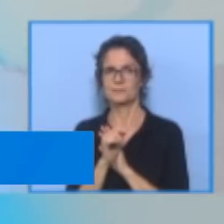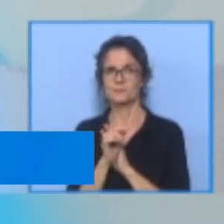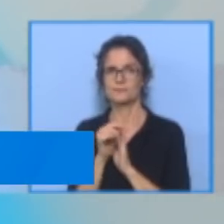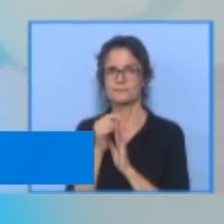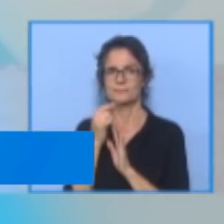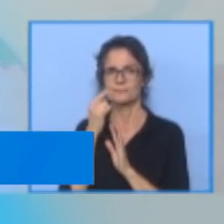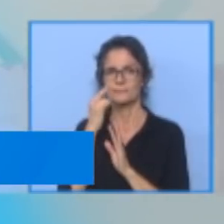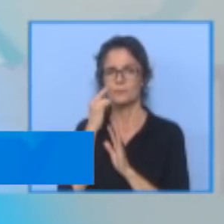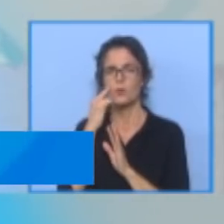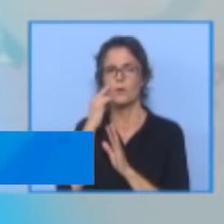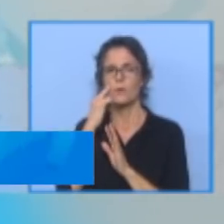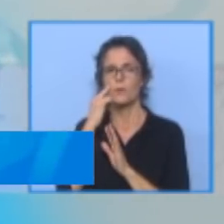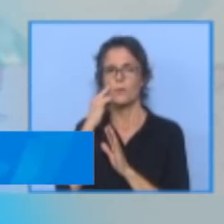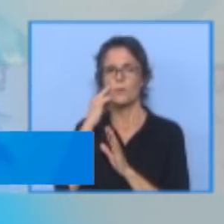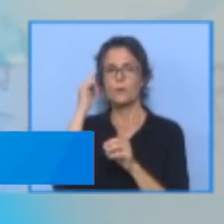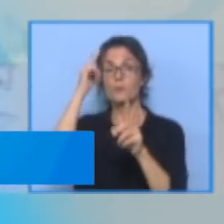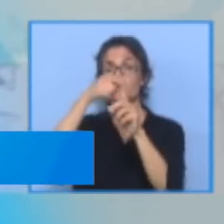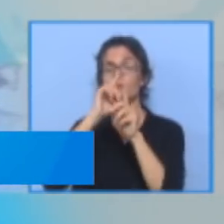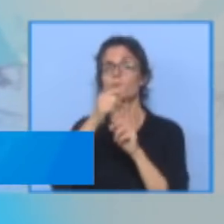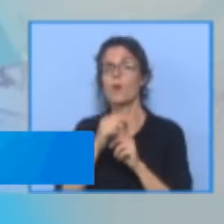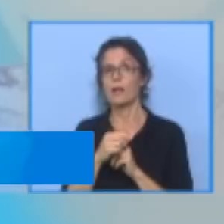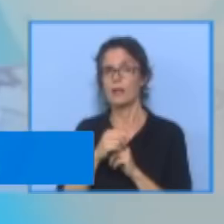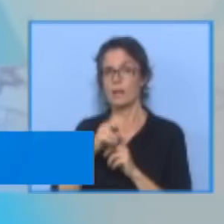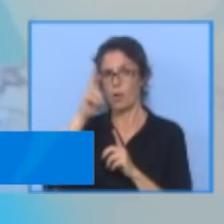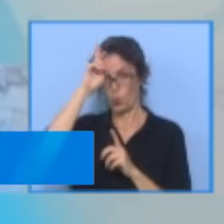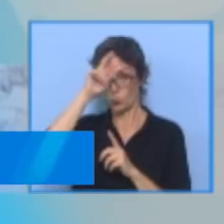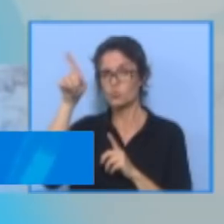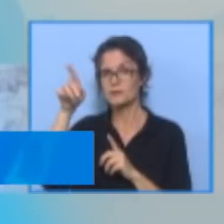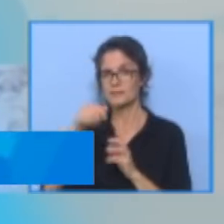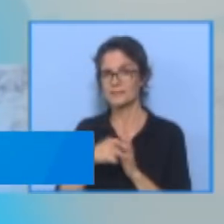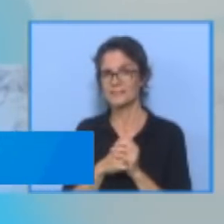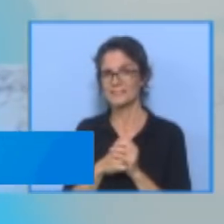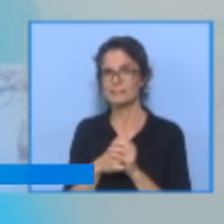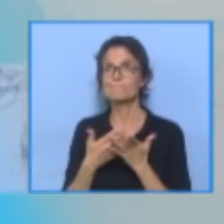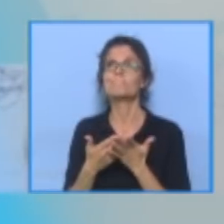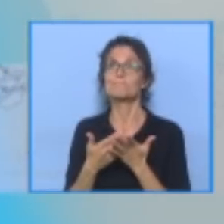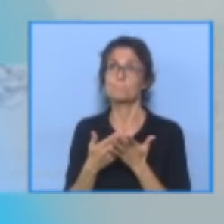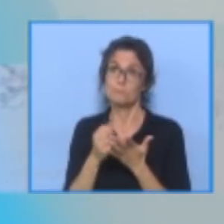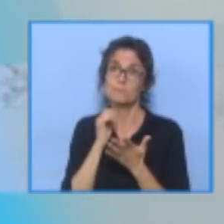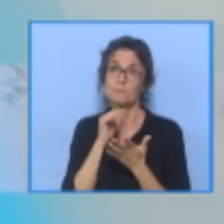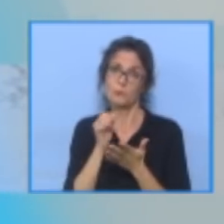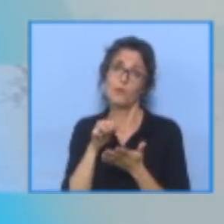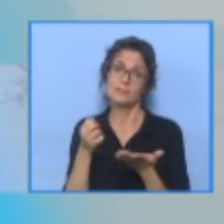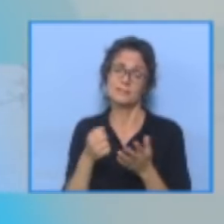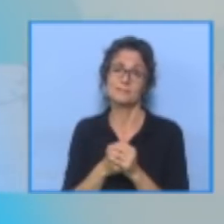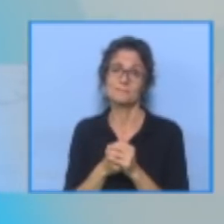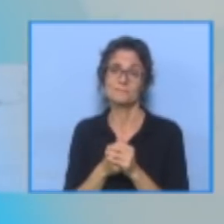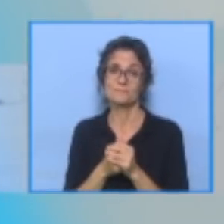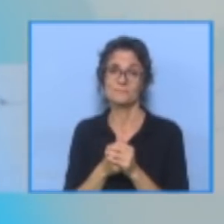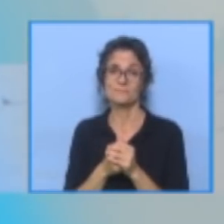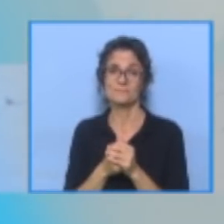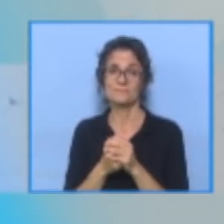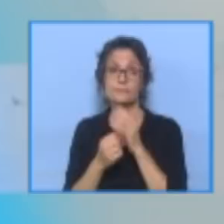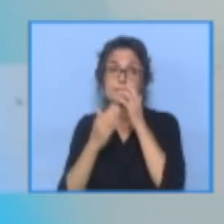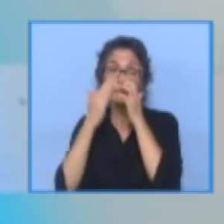Nunca nenhum Papa se aproximou tanto, né, deste território também histórico da Rússia, e